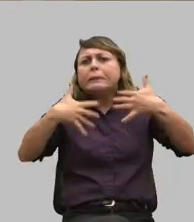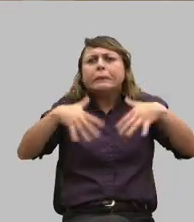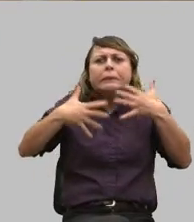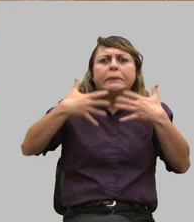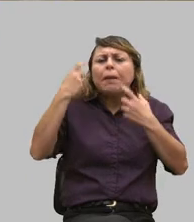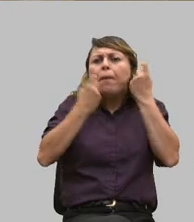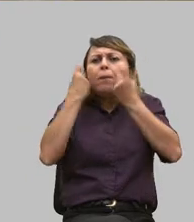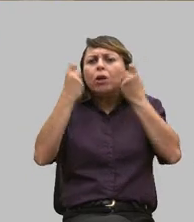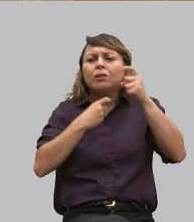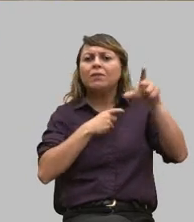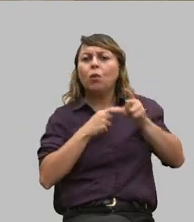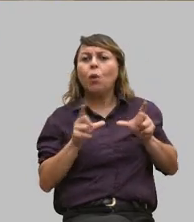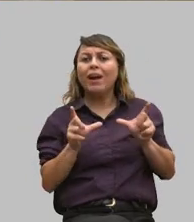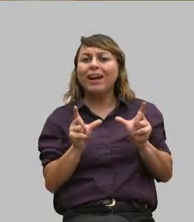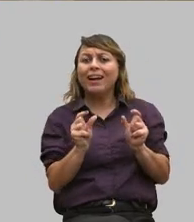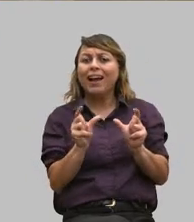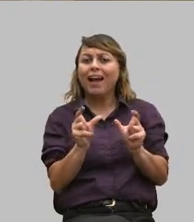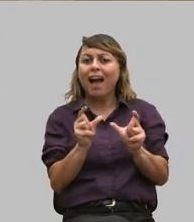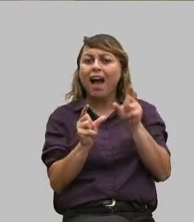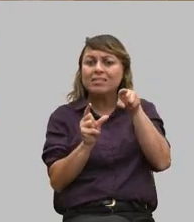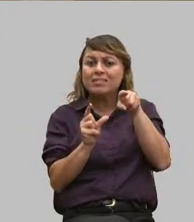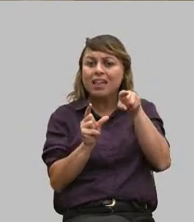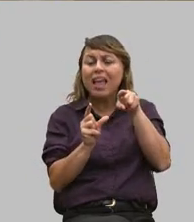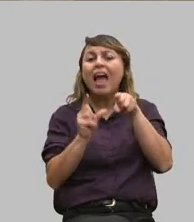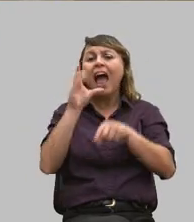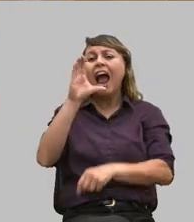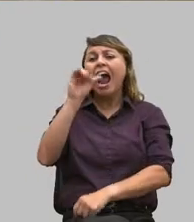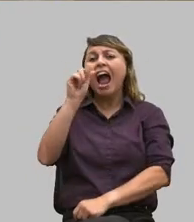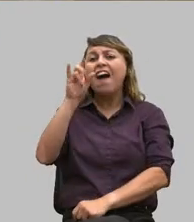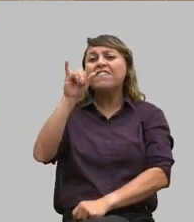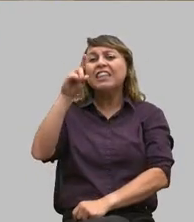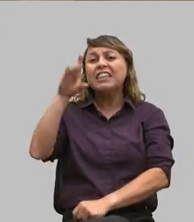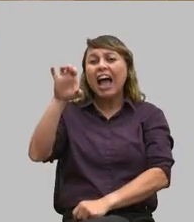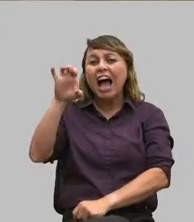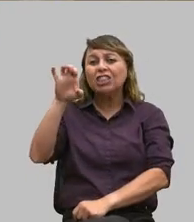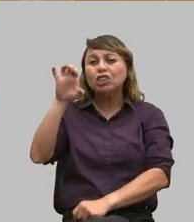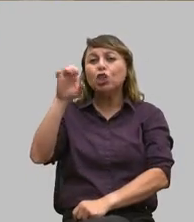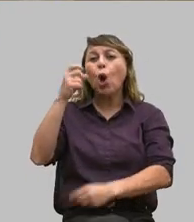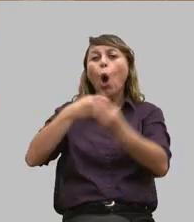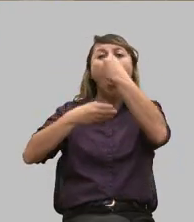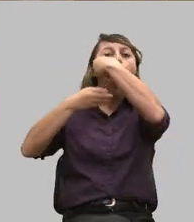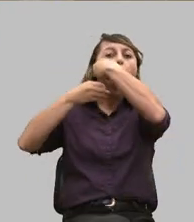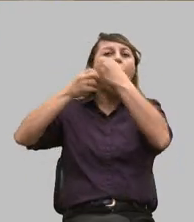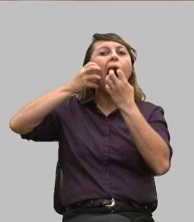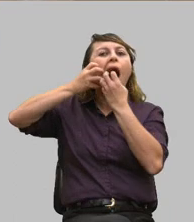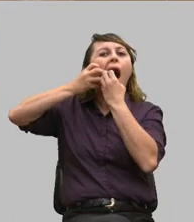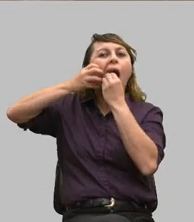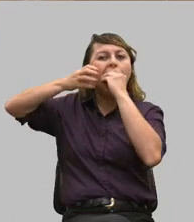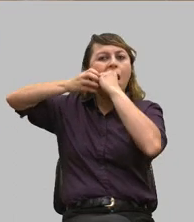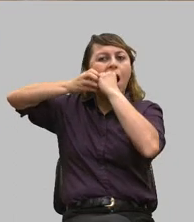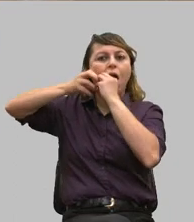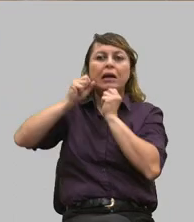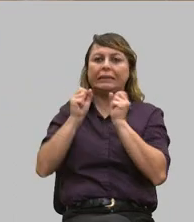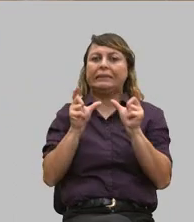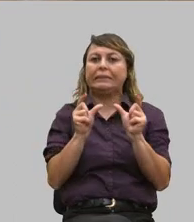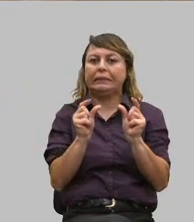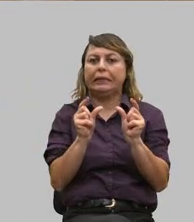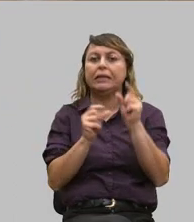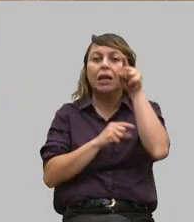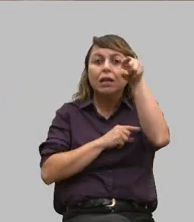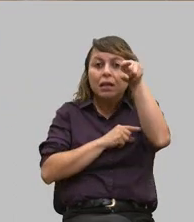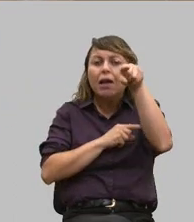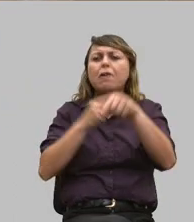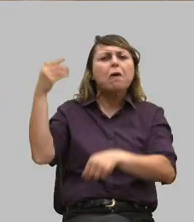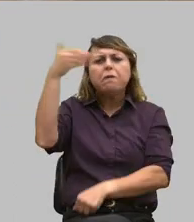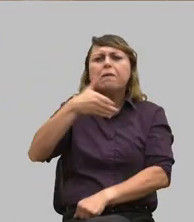um câncer de cavidade oral que tinha qu meses ela tinha feito quatro viagens a Belo Horizonte e na nada